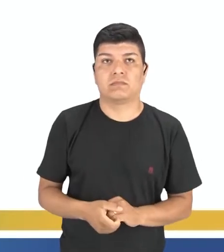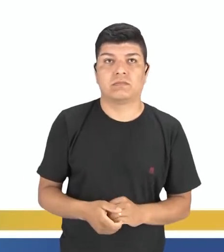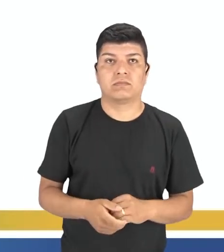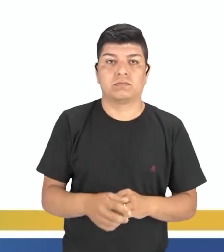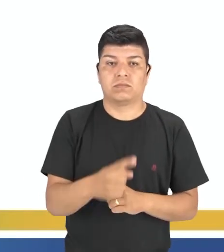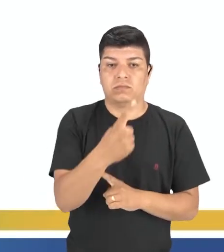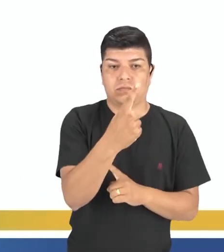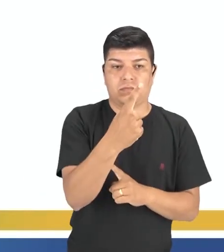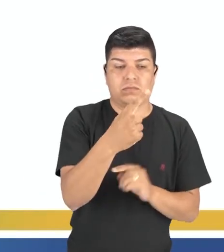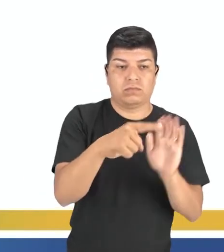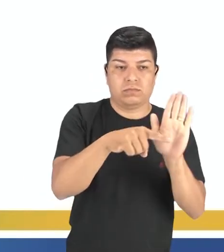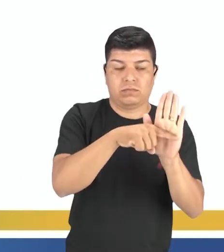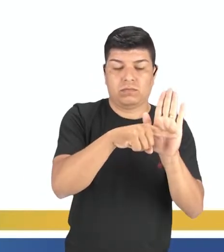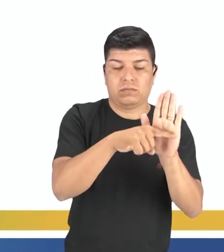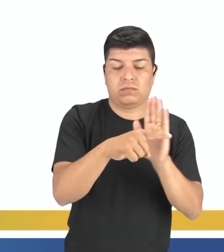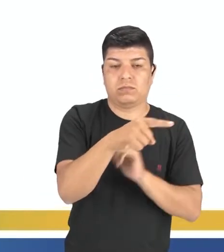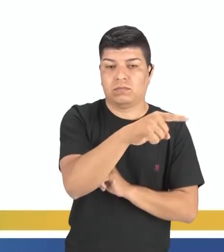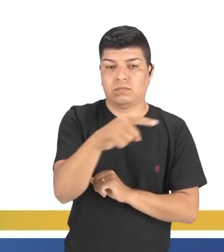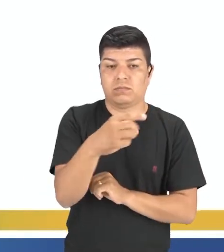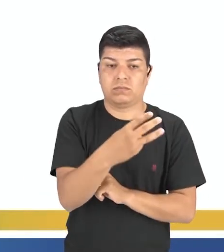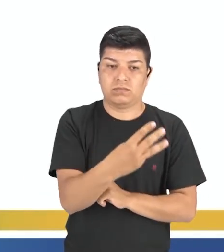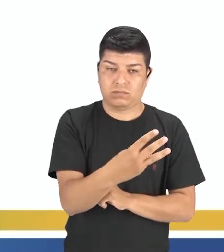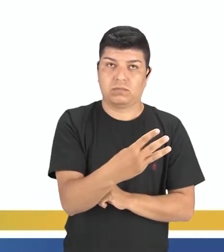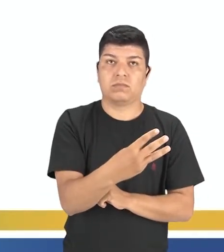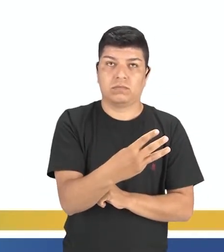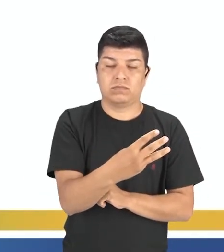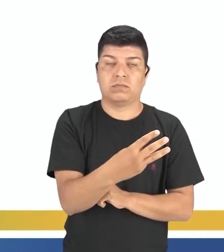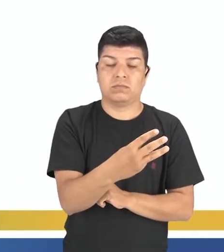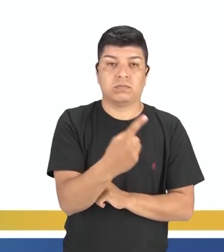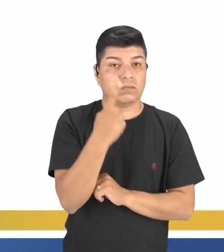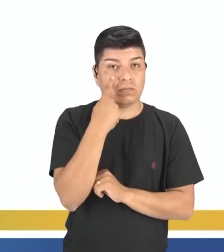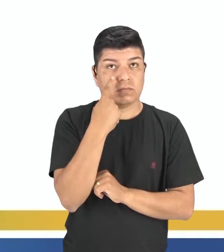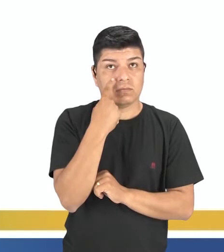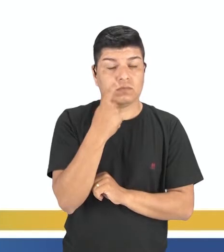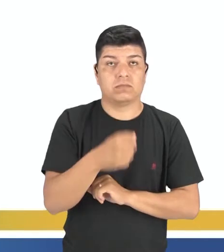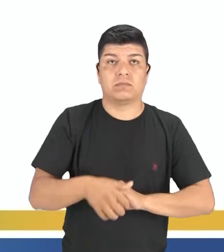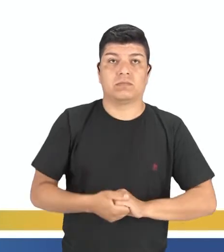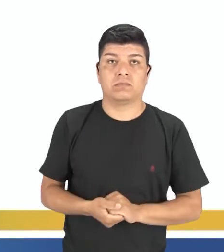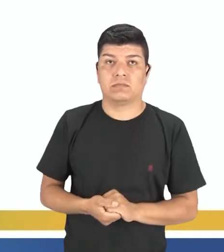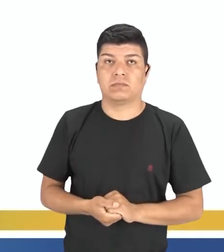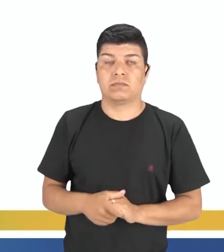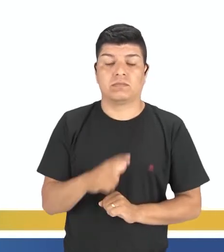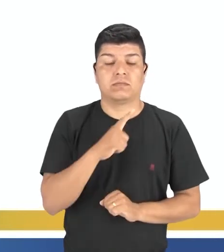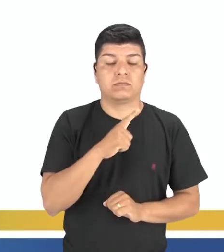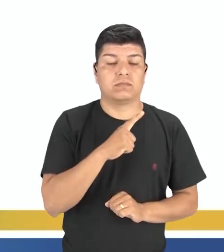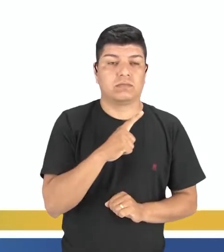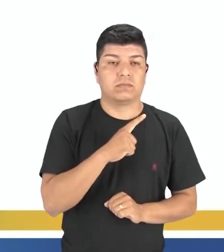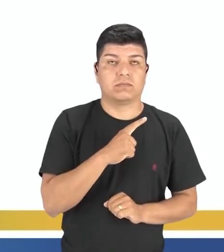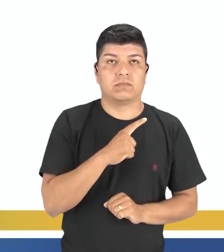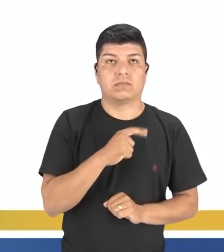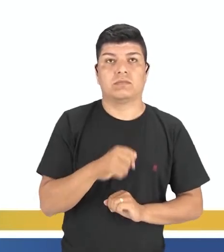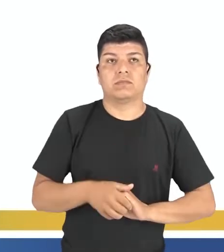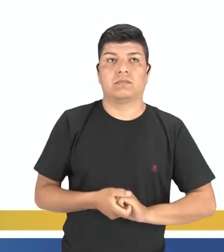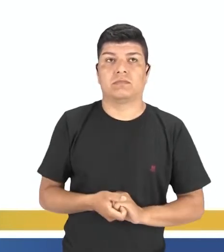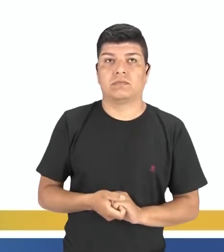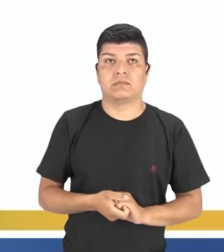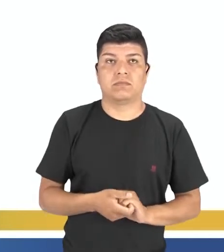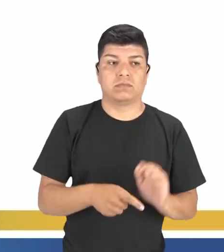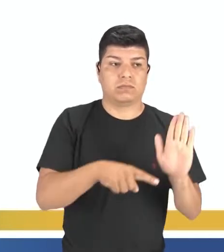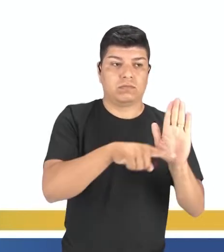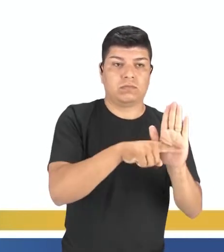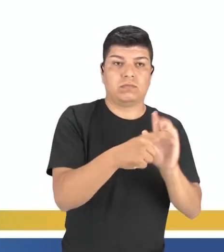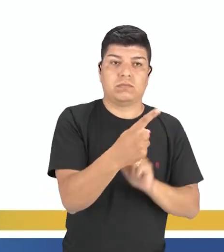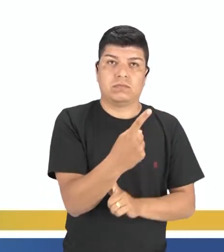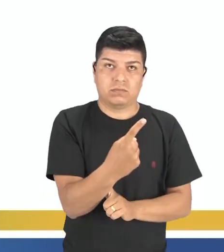são menos 1/3 e 3. Logo, no caso, teremos menos